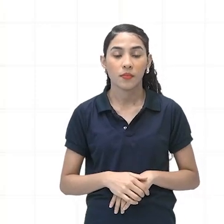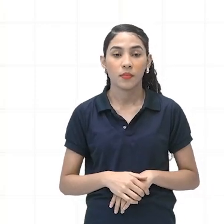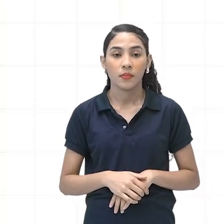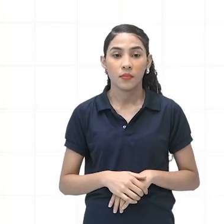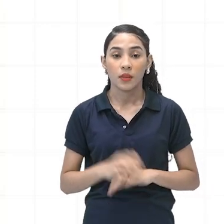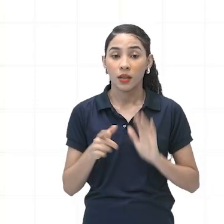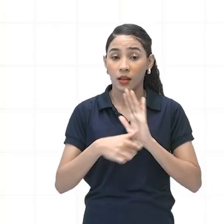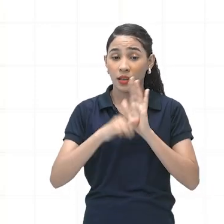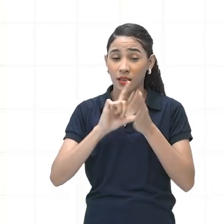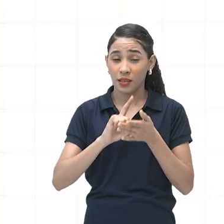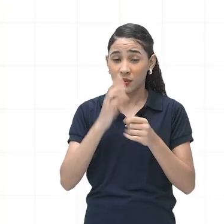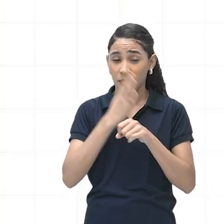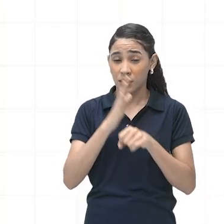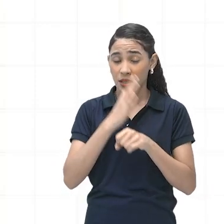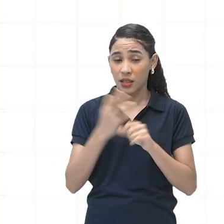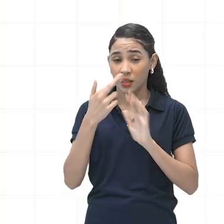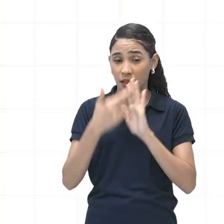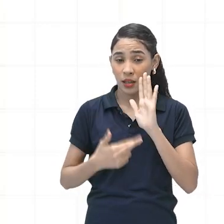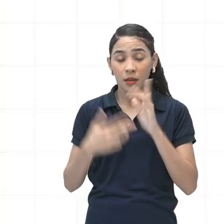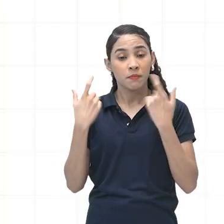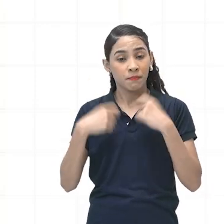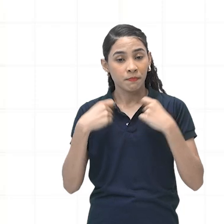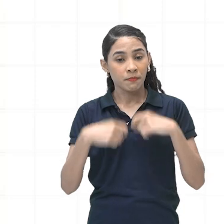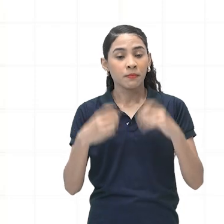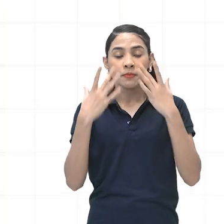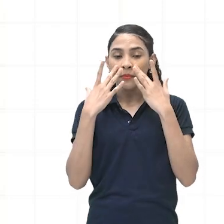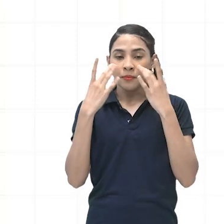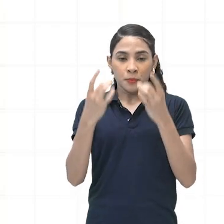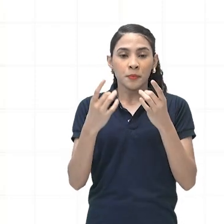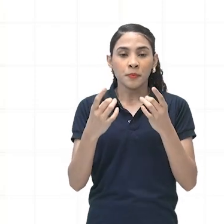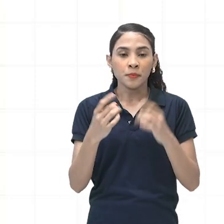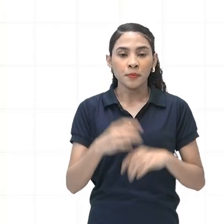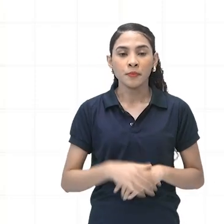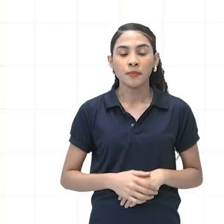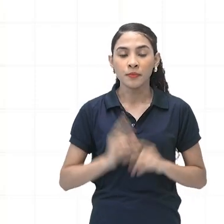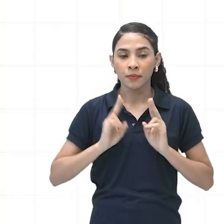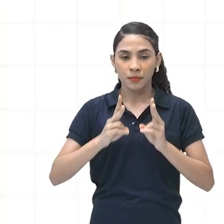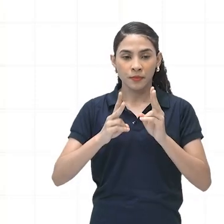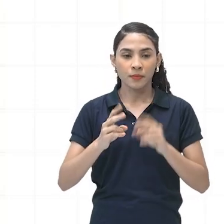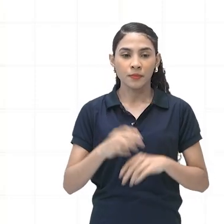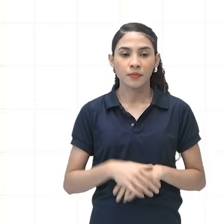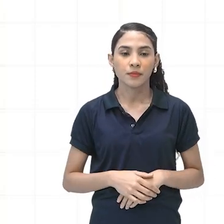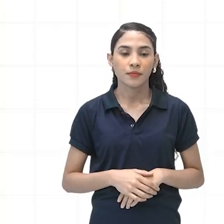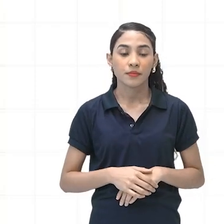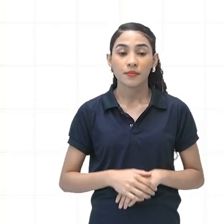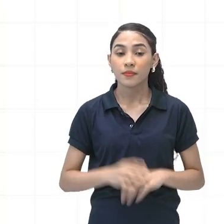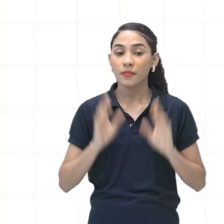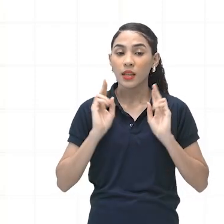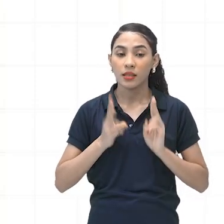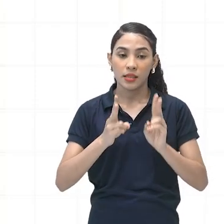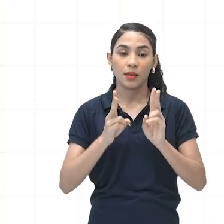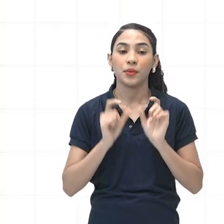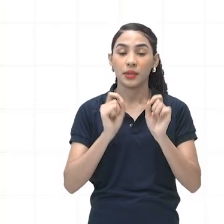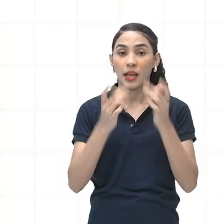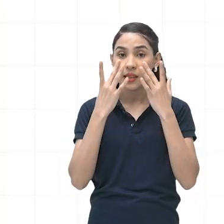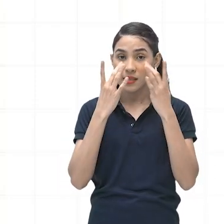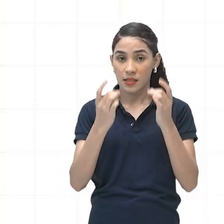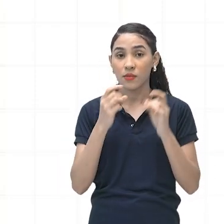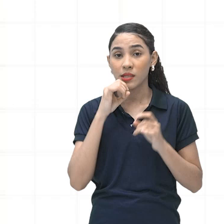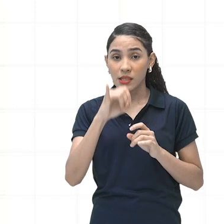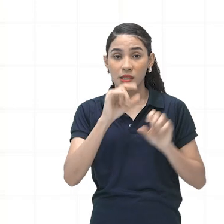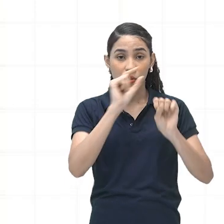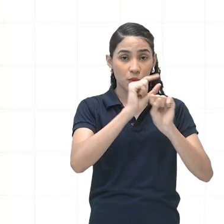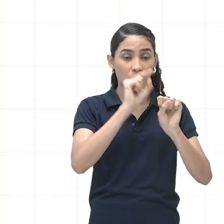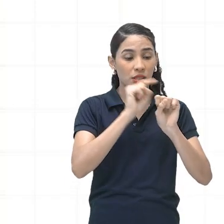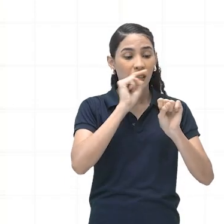que, antes de aplicar essa propriedade, eu tenho que tomar esse cuidado e essa atenção. Sempre observar se o